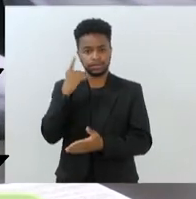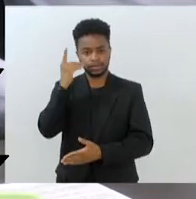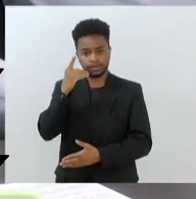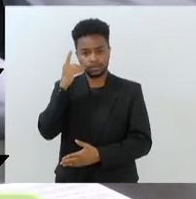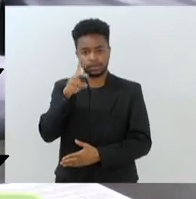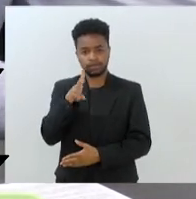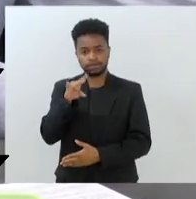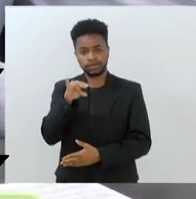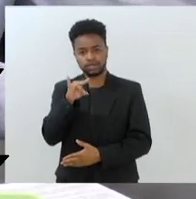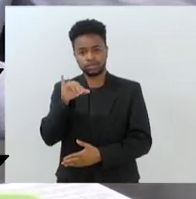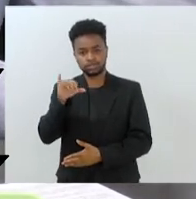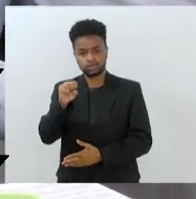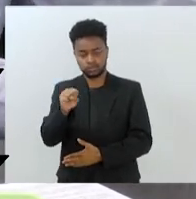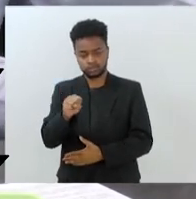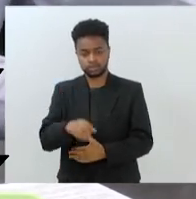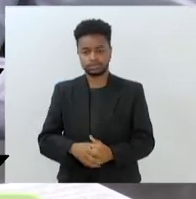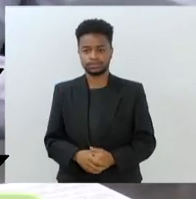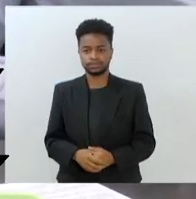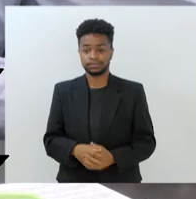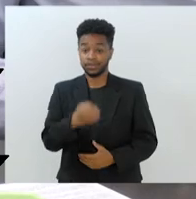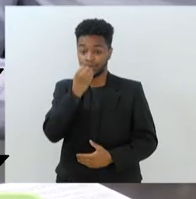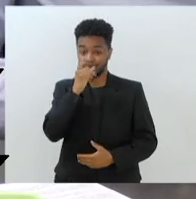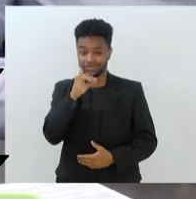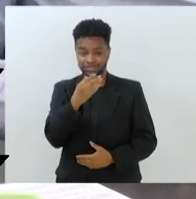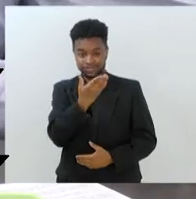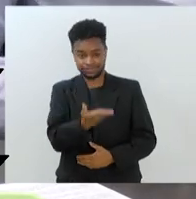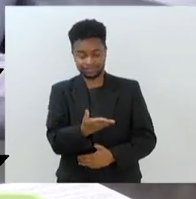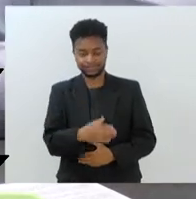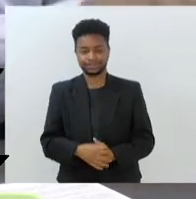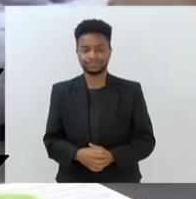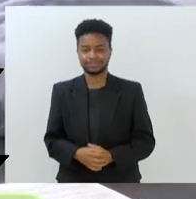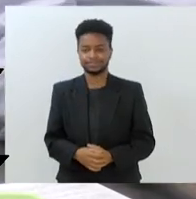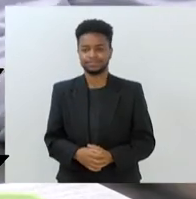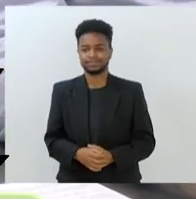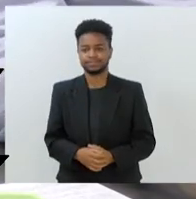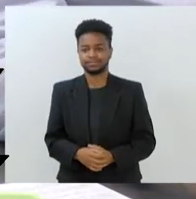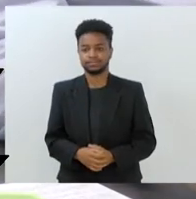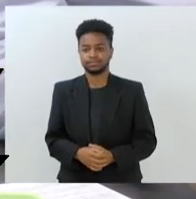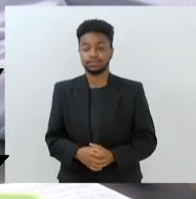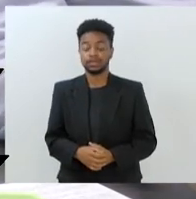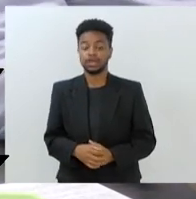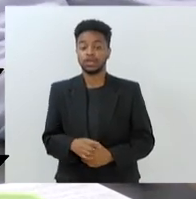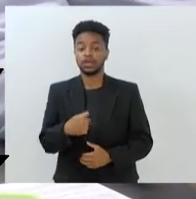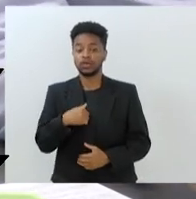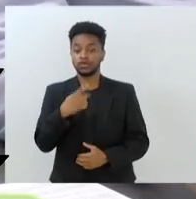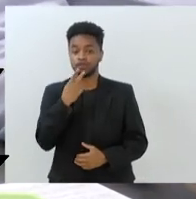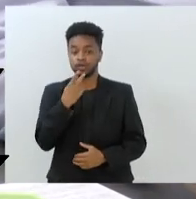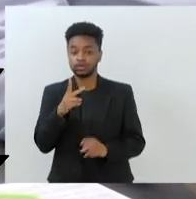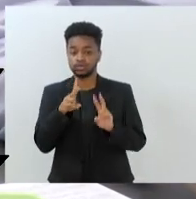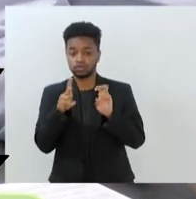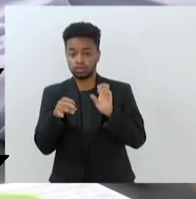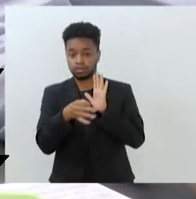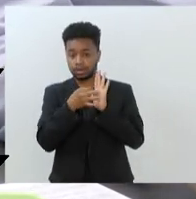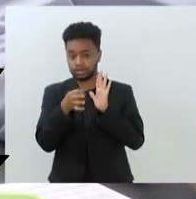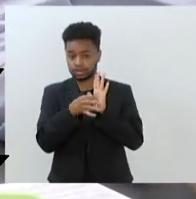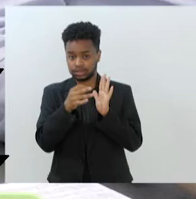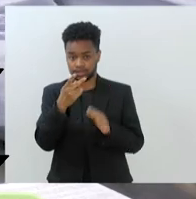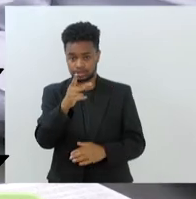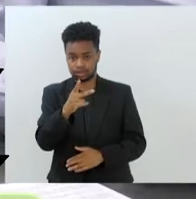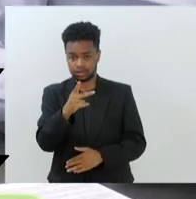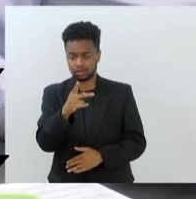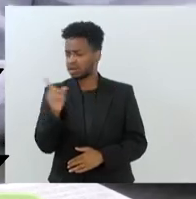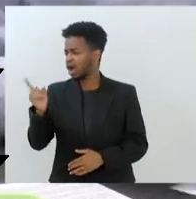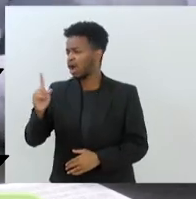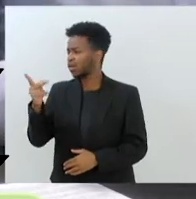deputado Vinícius Cozzolino. Bom dia, deputado. Estava falando de um parecer seu. Não é dele,